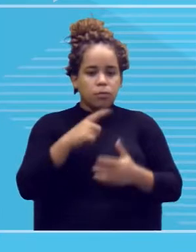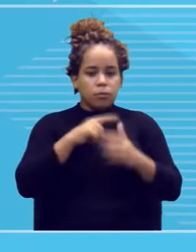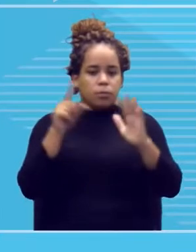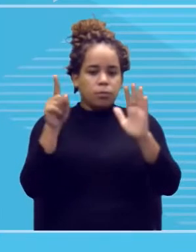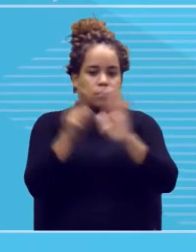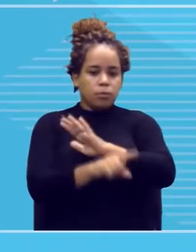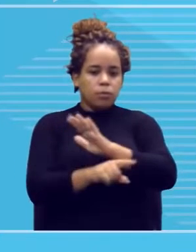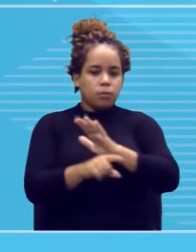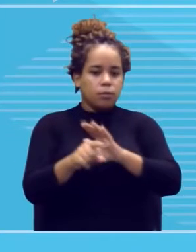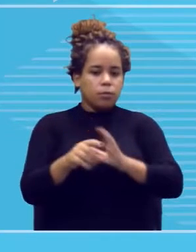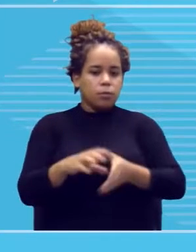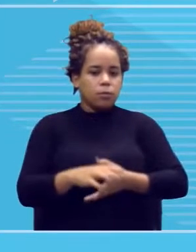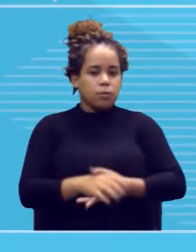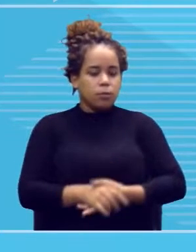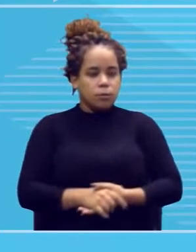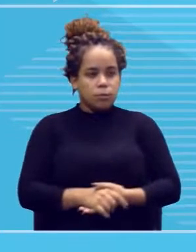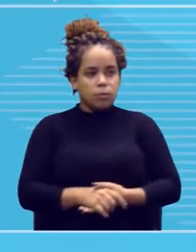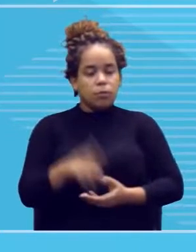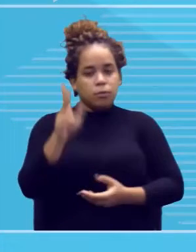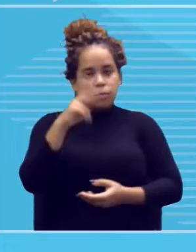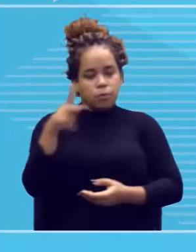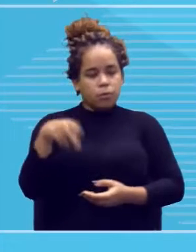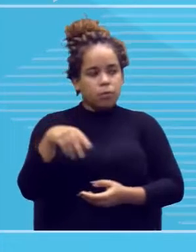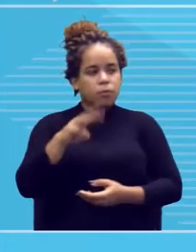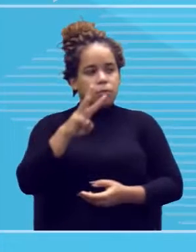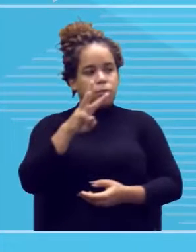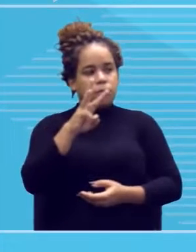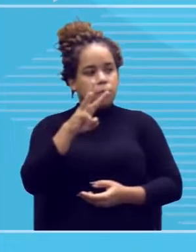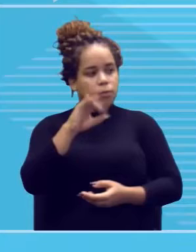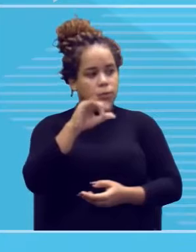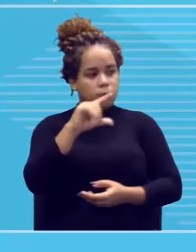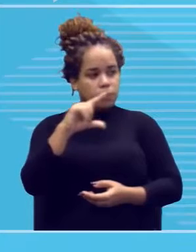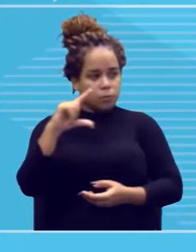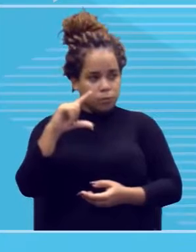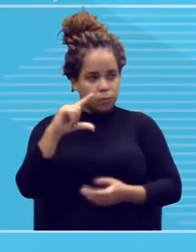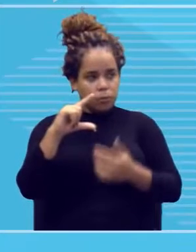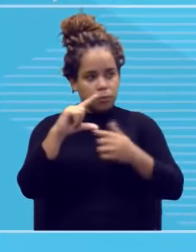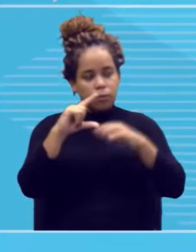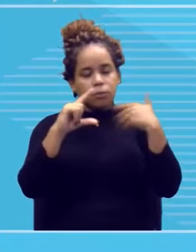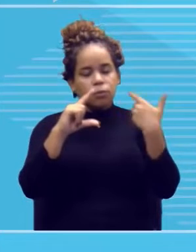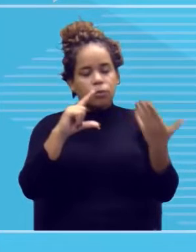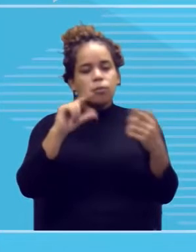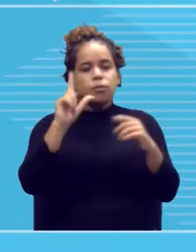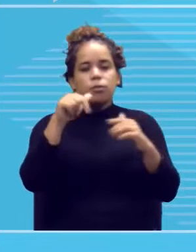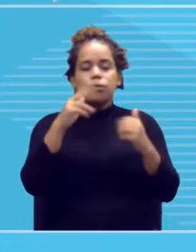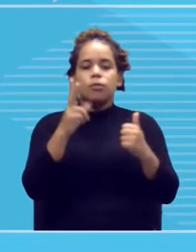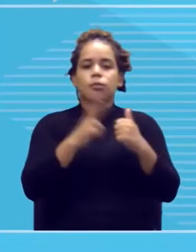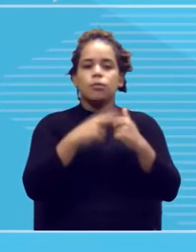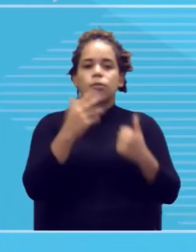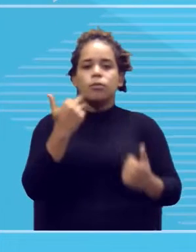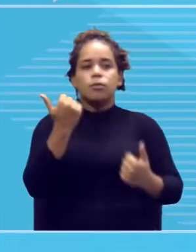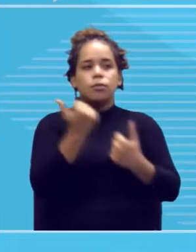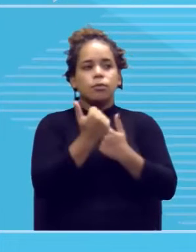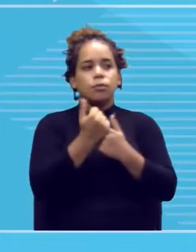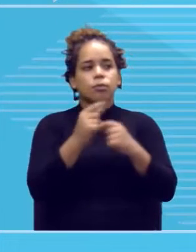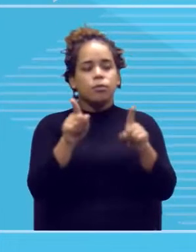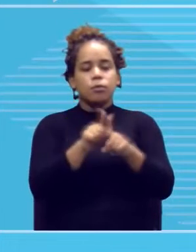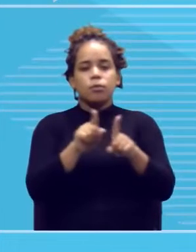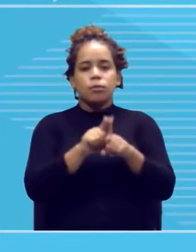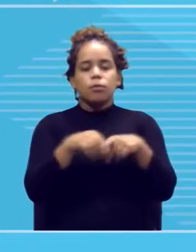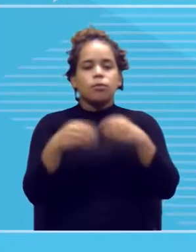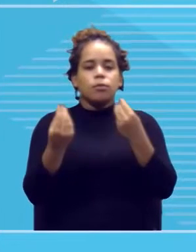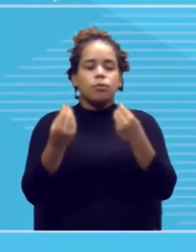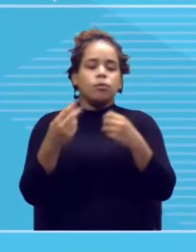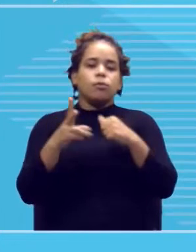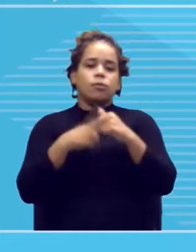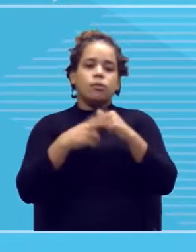pergunta meu querido Ryan Gabriel professor e esse Will quando é que ele é auxiliar E quando é que ele